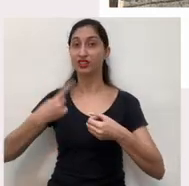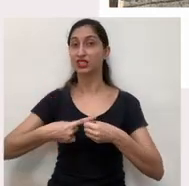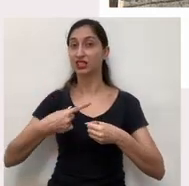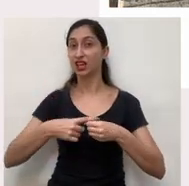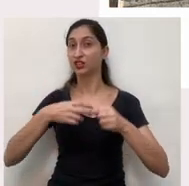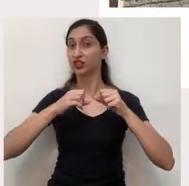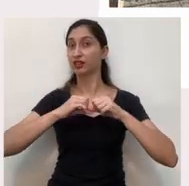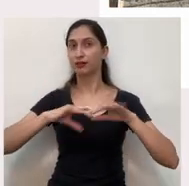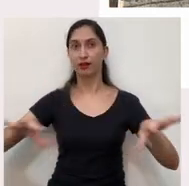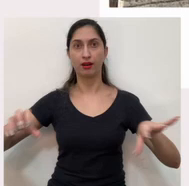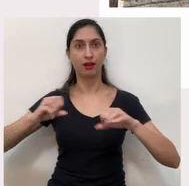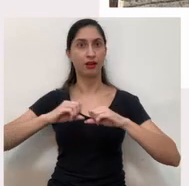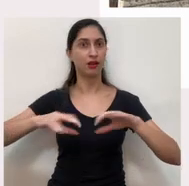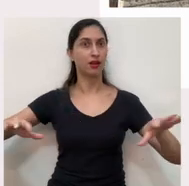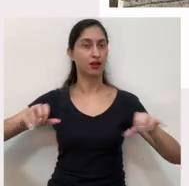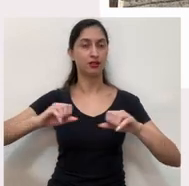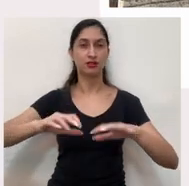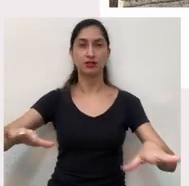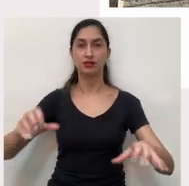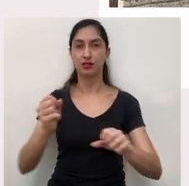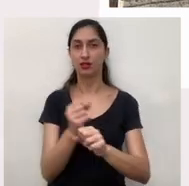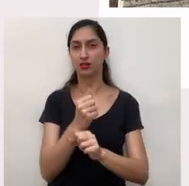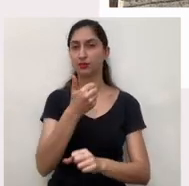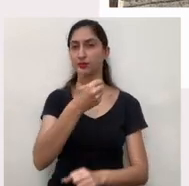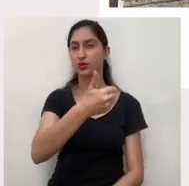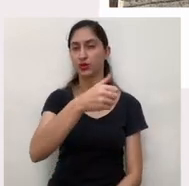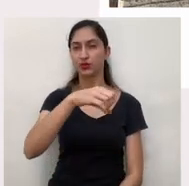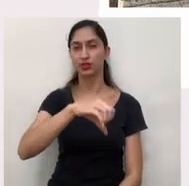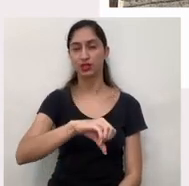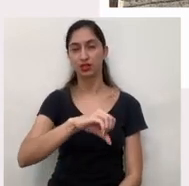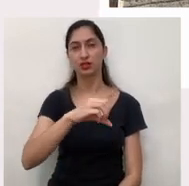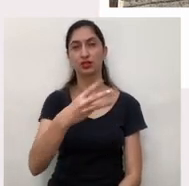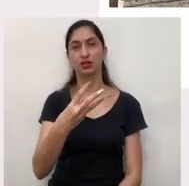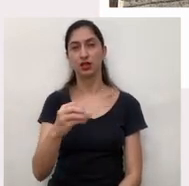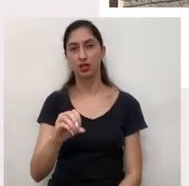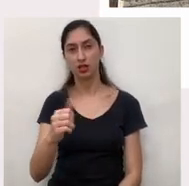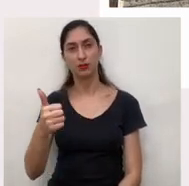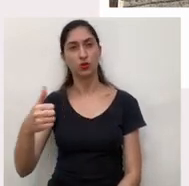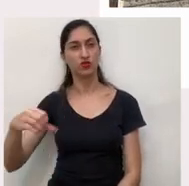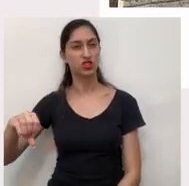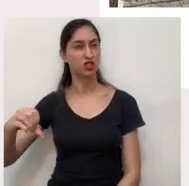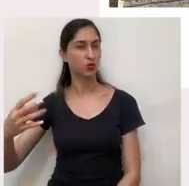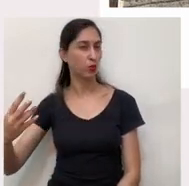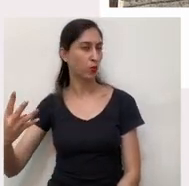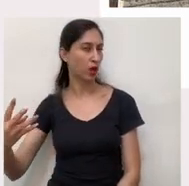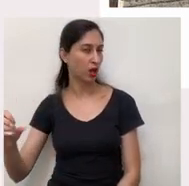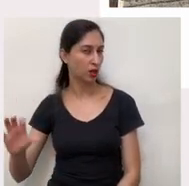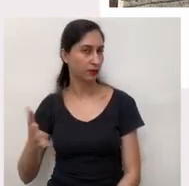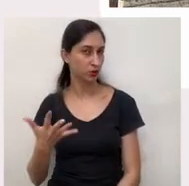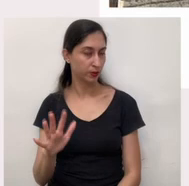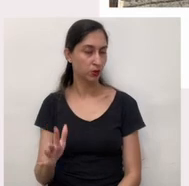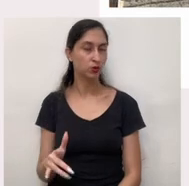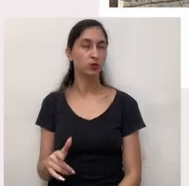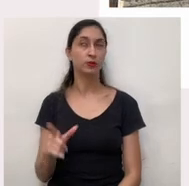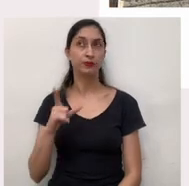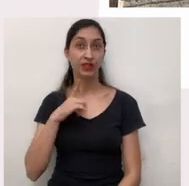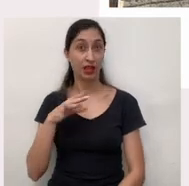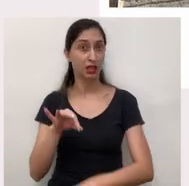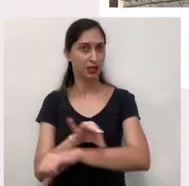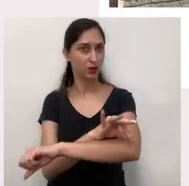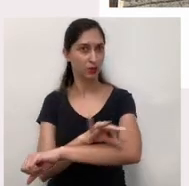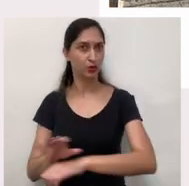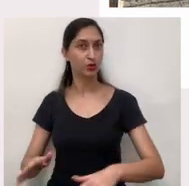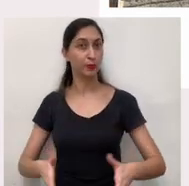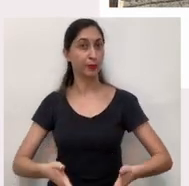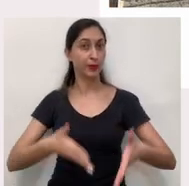cresce aceleradamente nos anos 30 e 40, né? Então, uma paisagem de muitas arquiteturas de